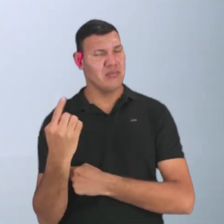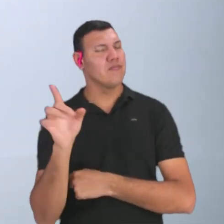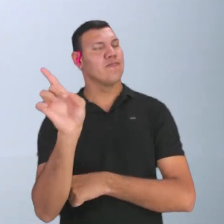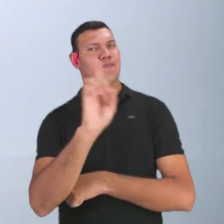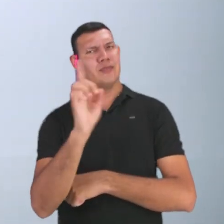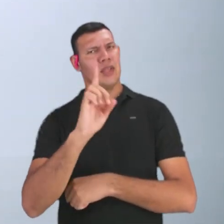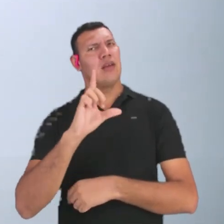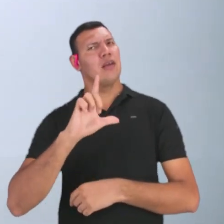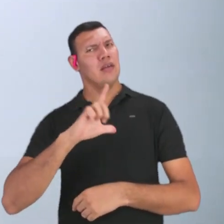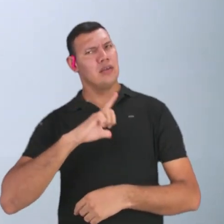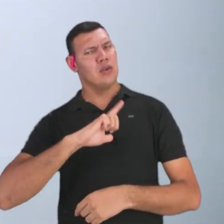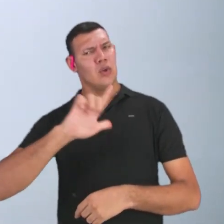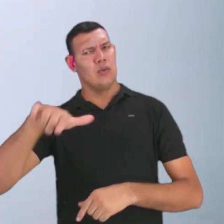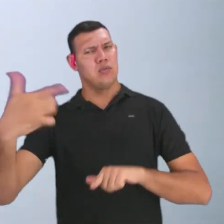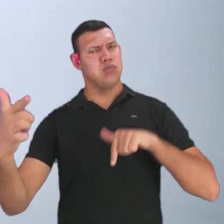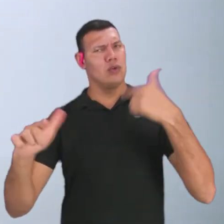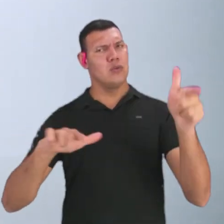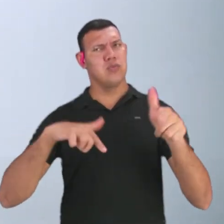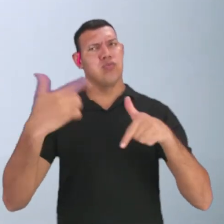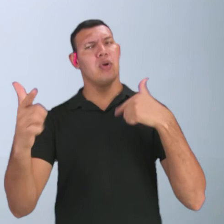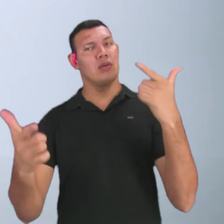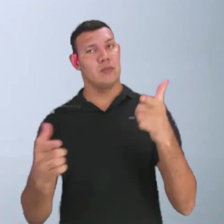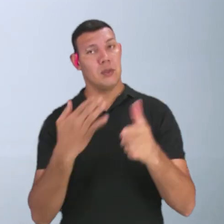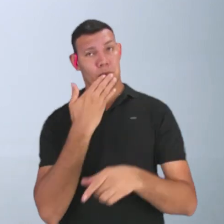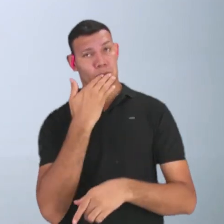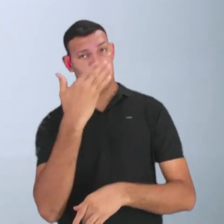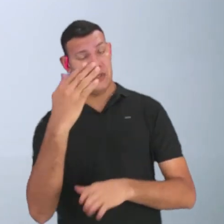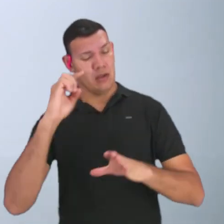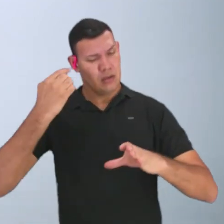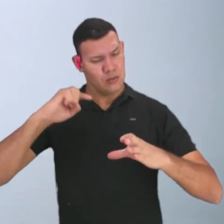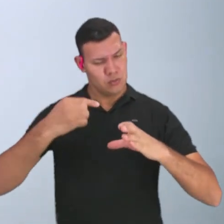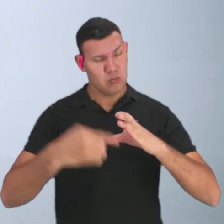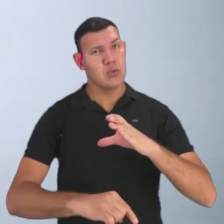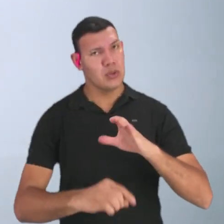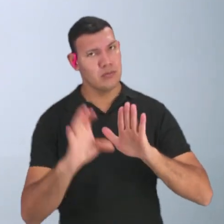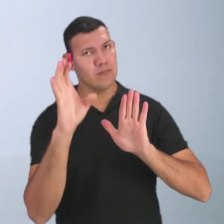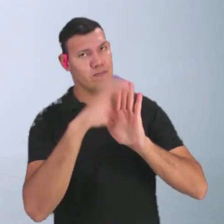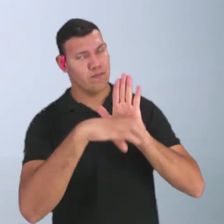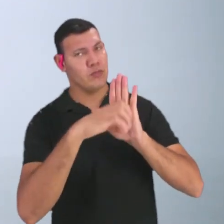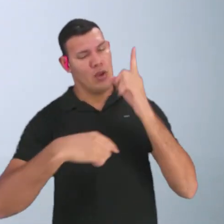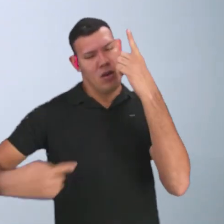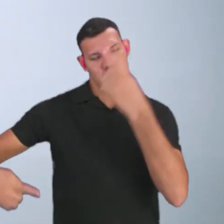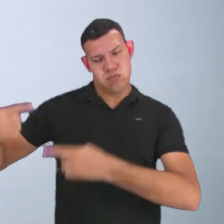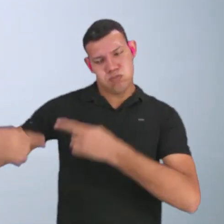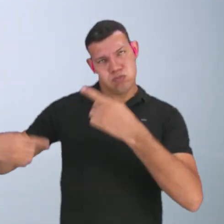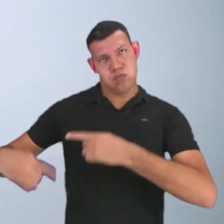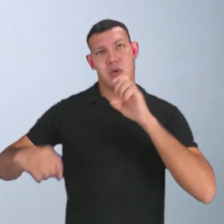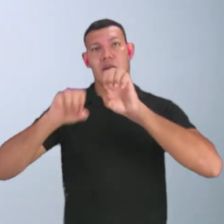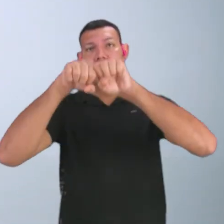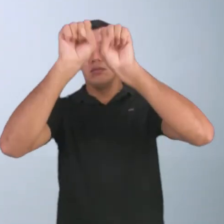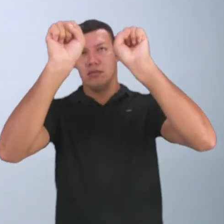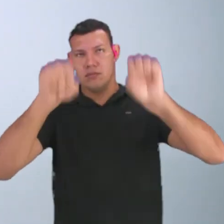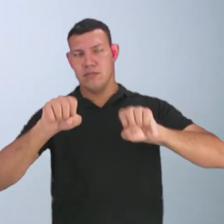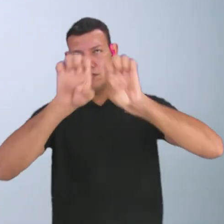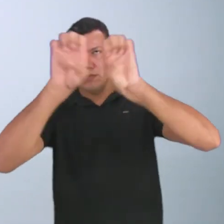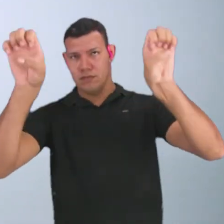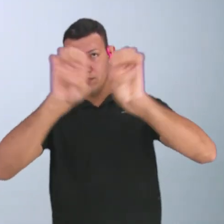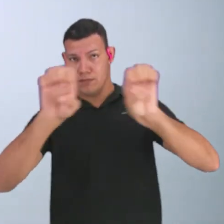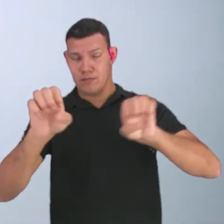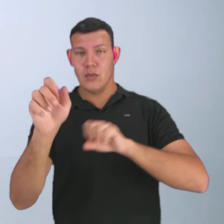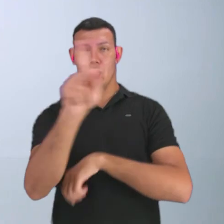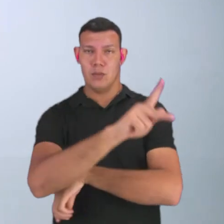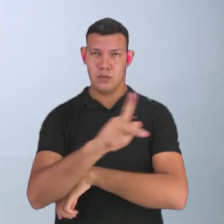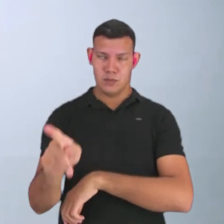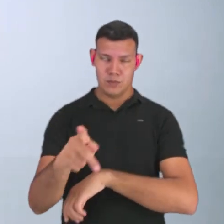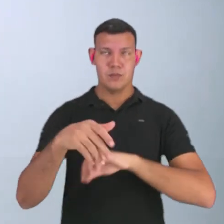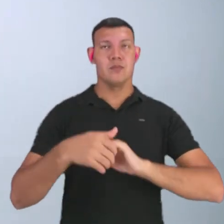existem outras E aí eu vou pedir a vocês que a profunda e sobre essas discussões sobre o sistema linear com o seu professor